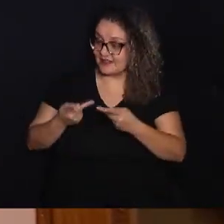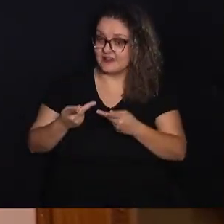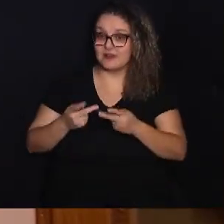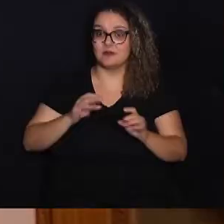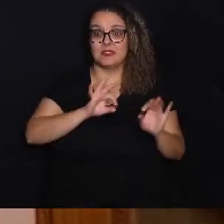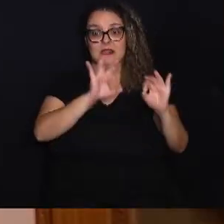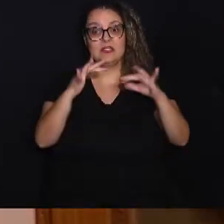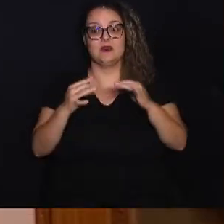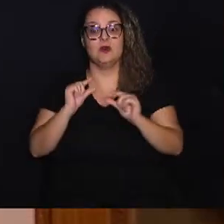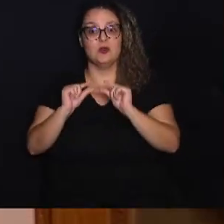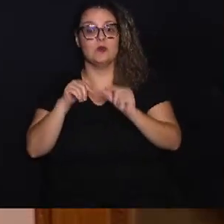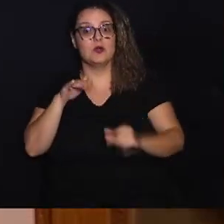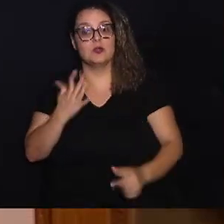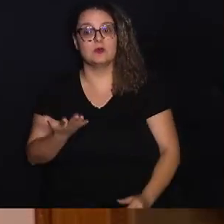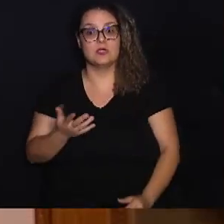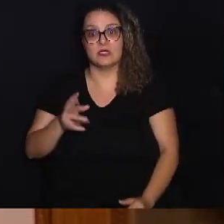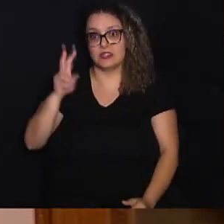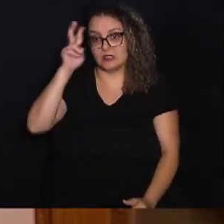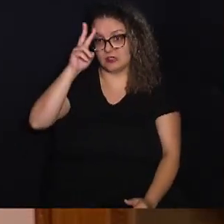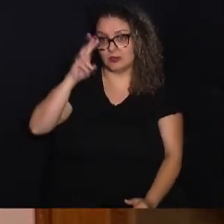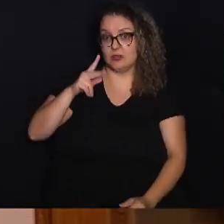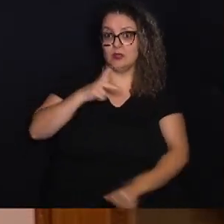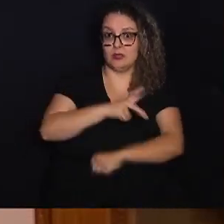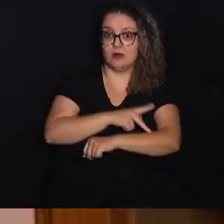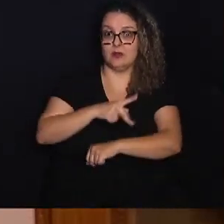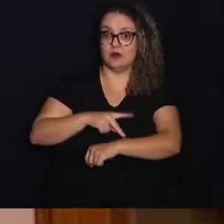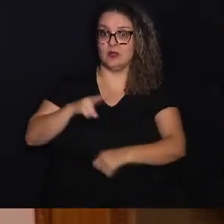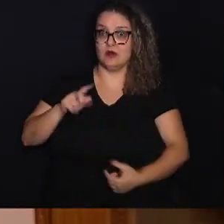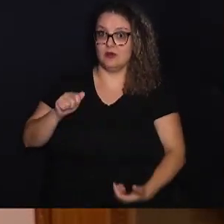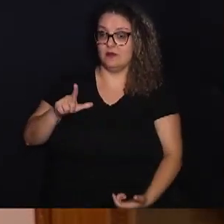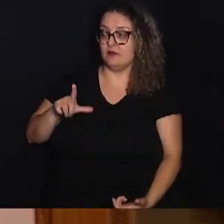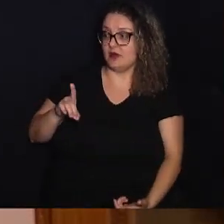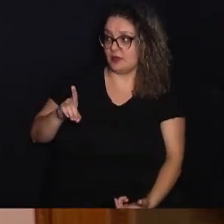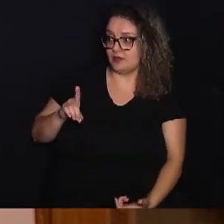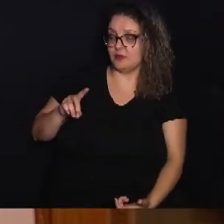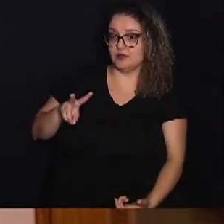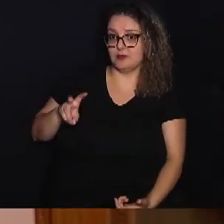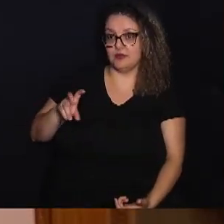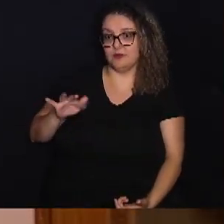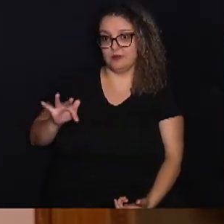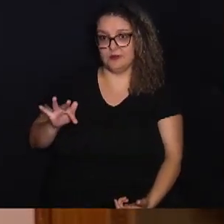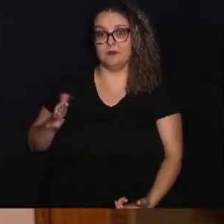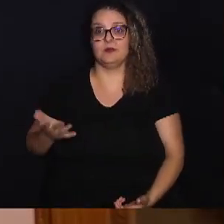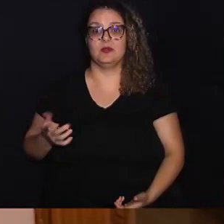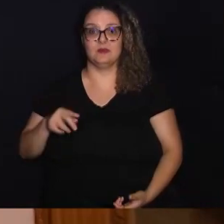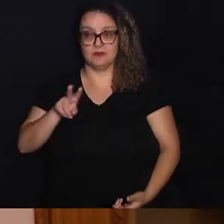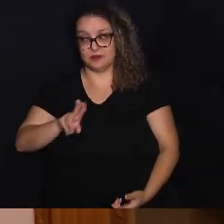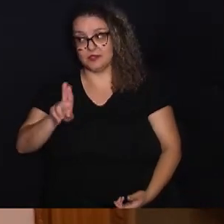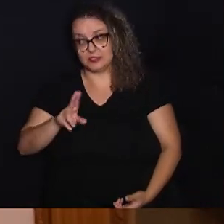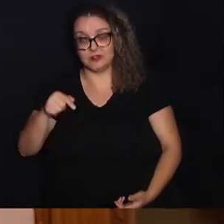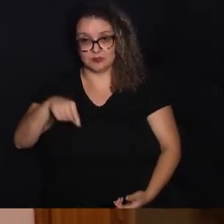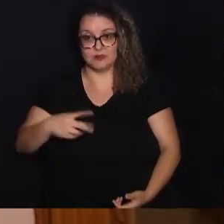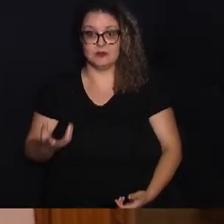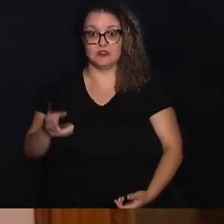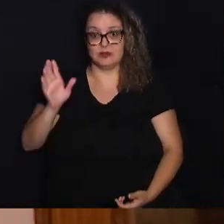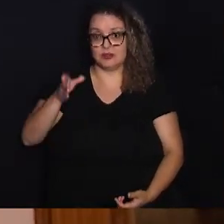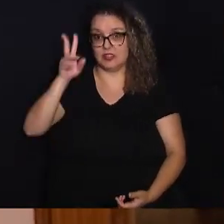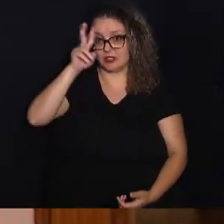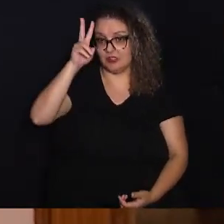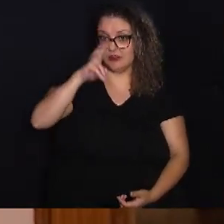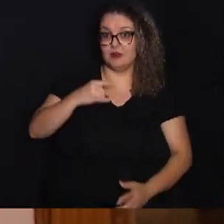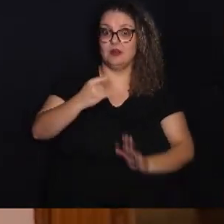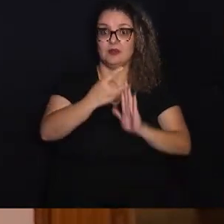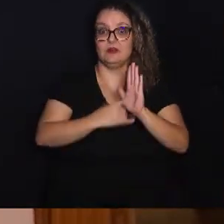assistindo um pouquinho mais sobre a história da pedagogia Waldorf, que é a que vocês utilizam aqui. Né? Já lembrando que o currículo do